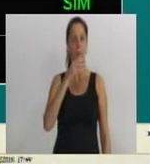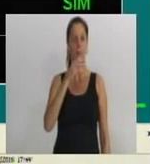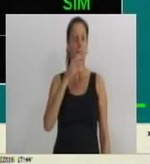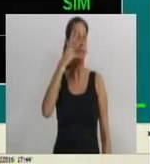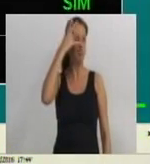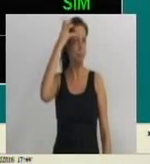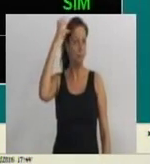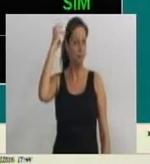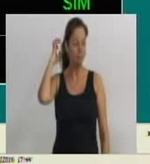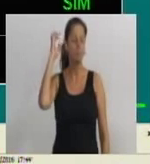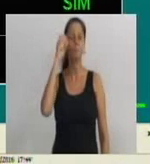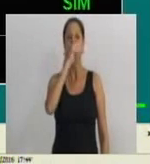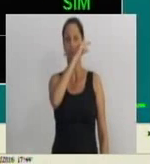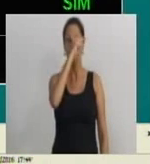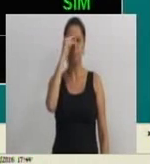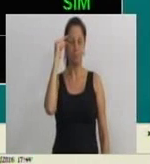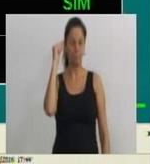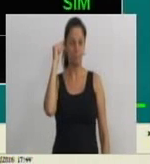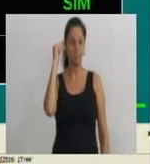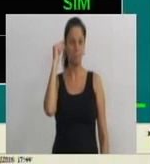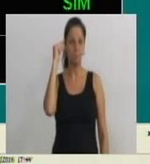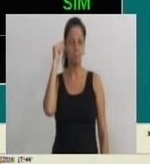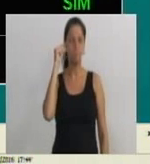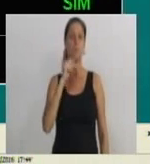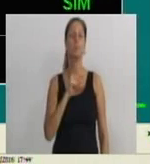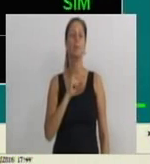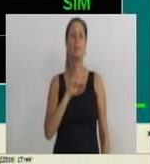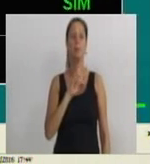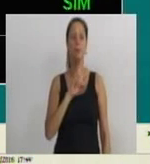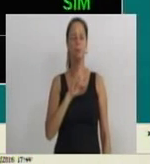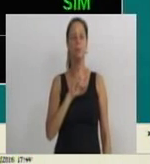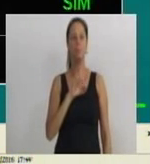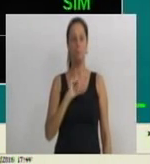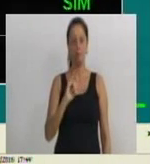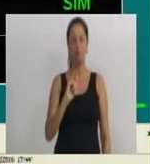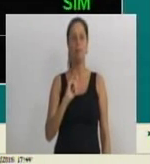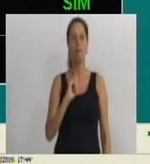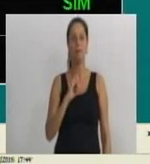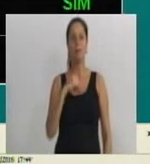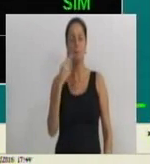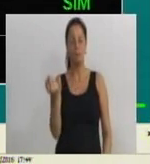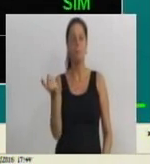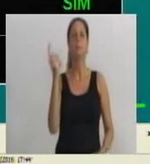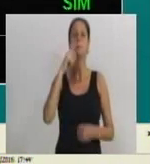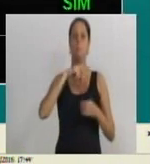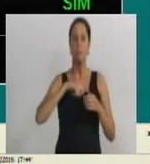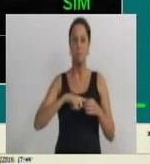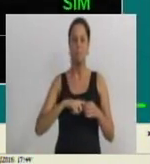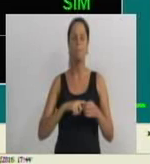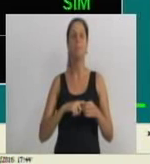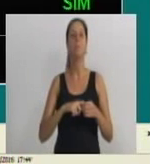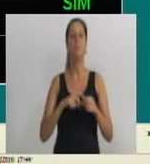e Becker, autorização para retirada temporária do plenário. O presidente não vota.